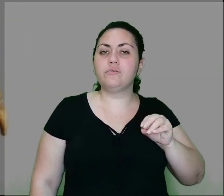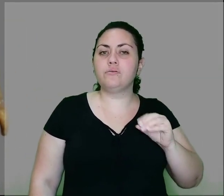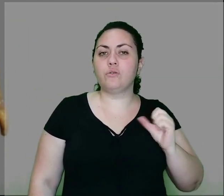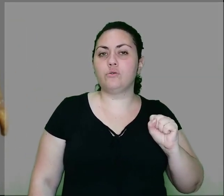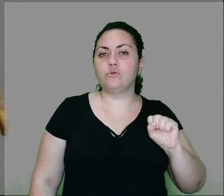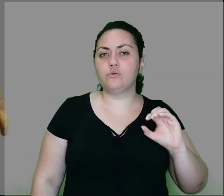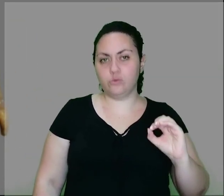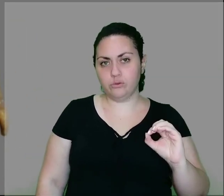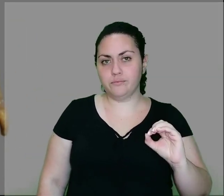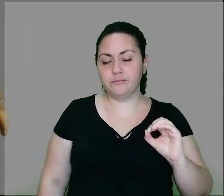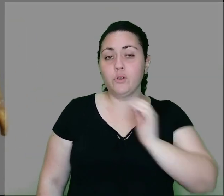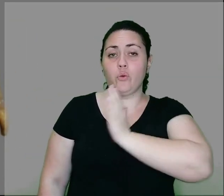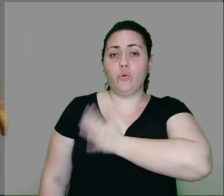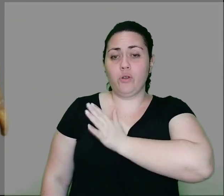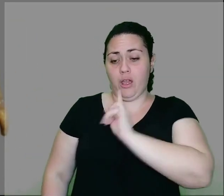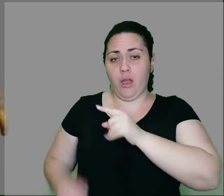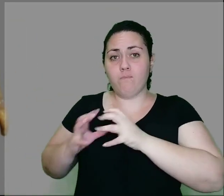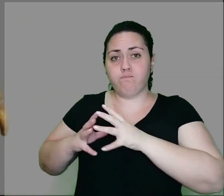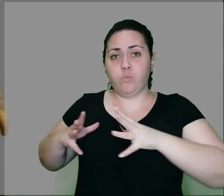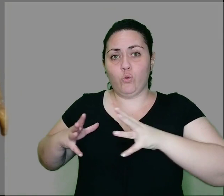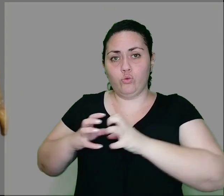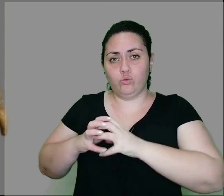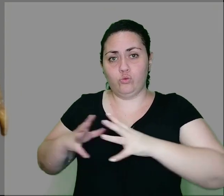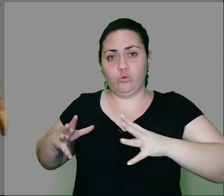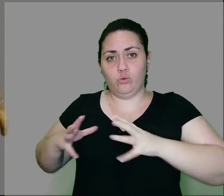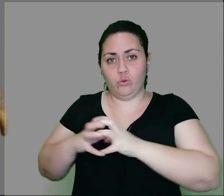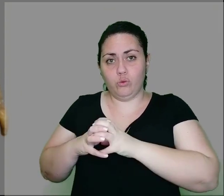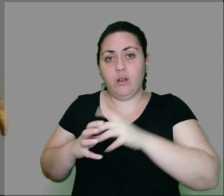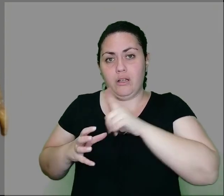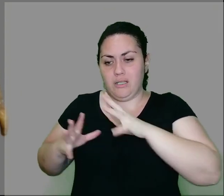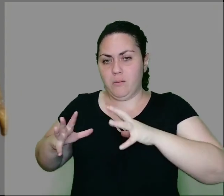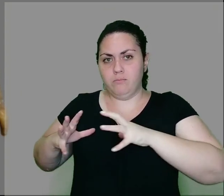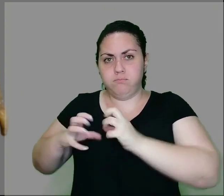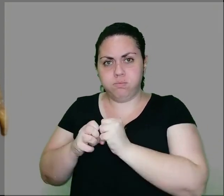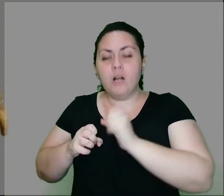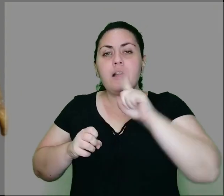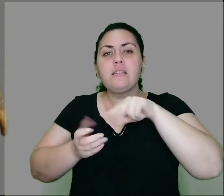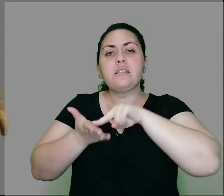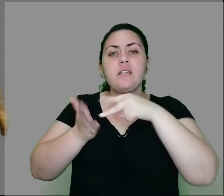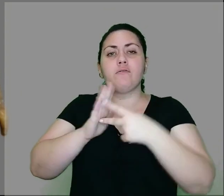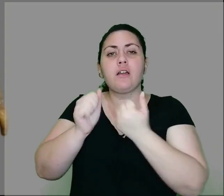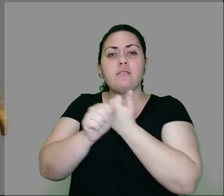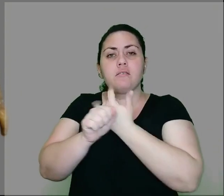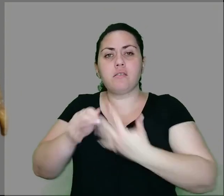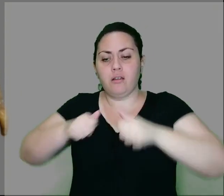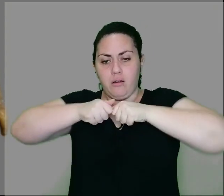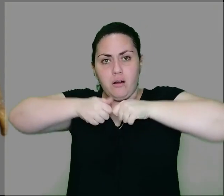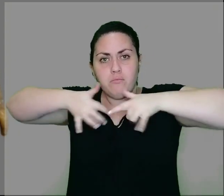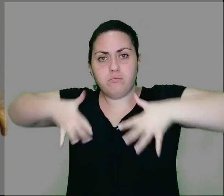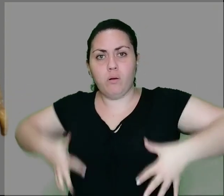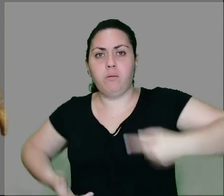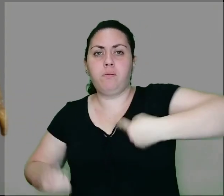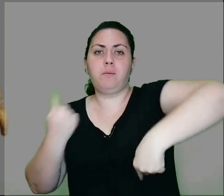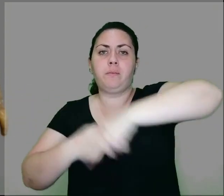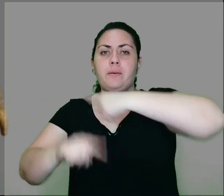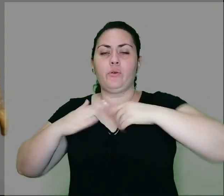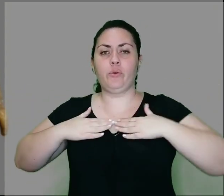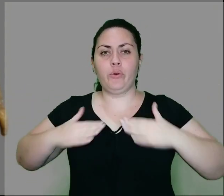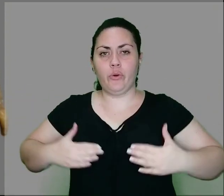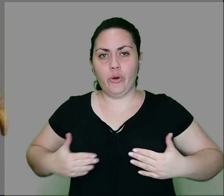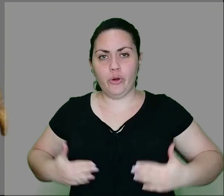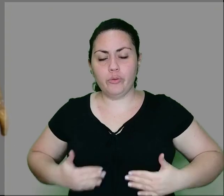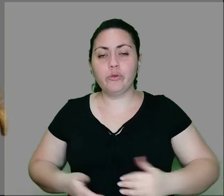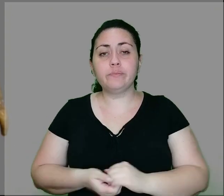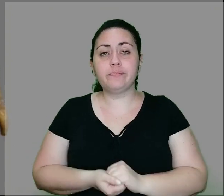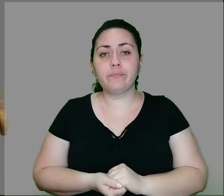O coração é um órgão muscular que, por meio da sua contração, garante o bombeamento do sangue para as diferentes partes do